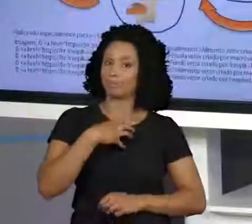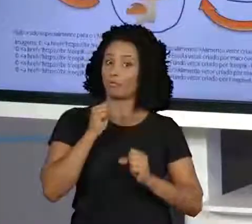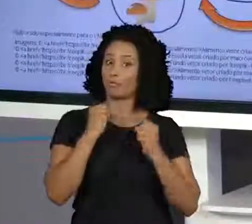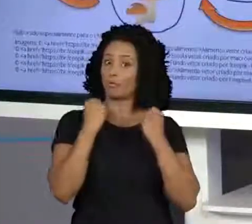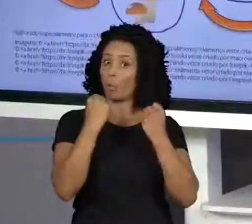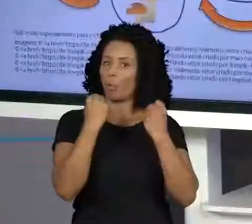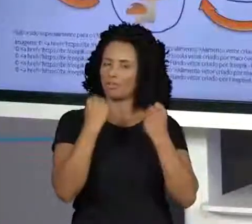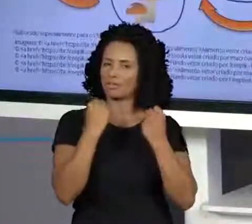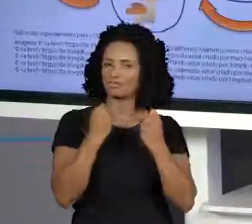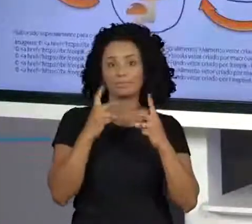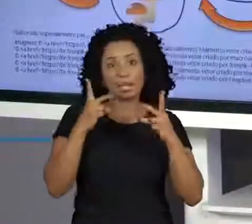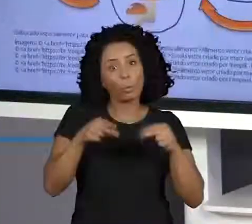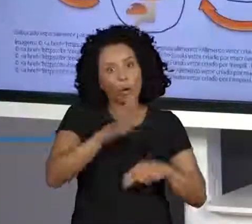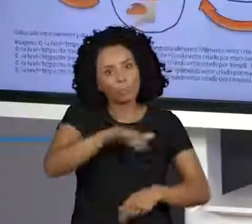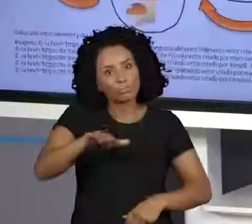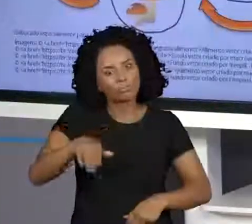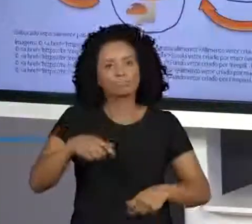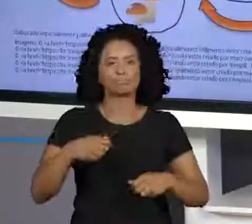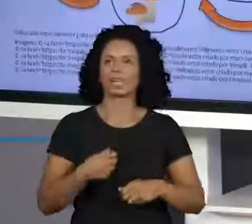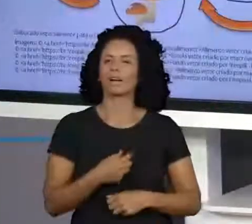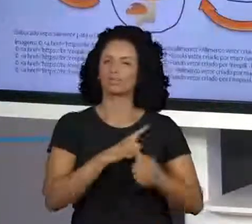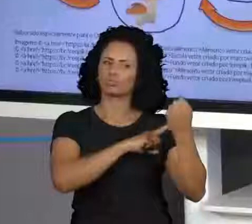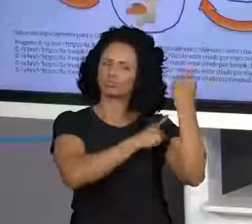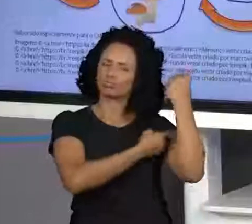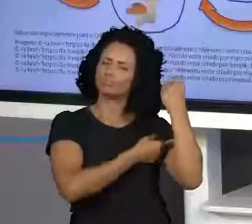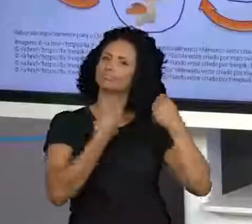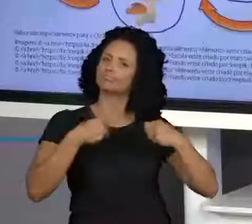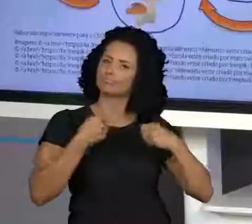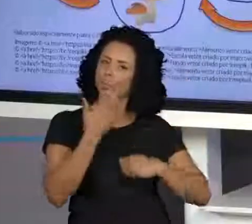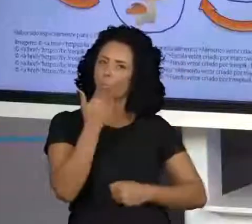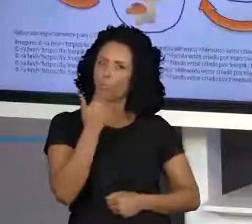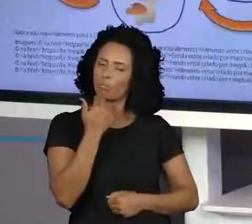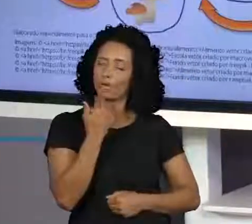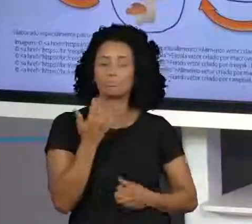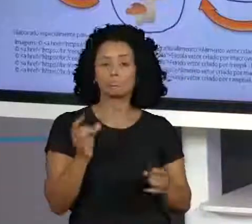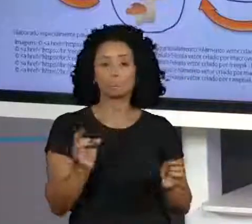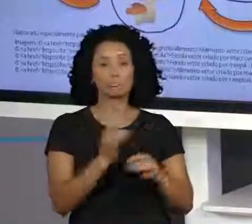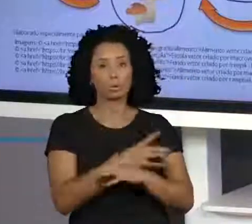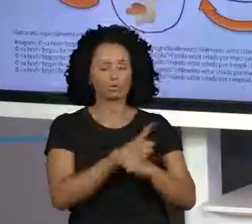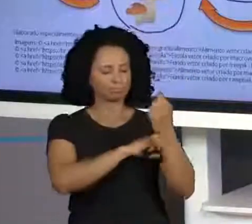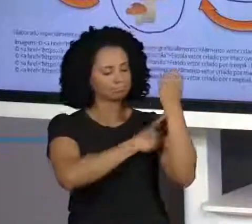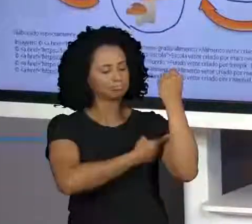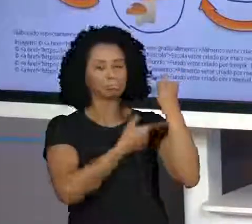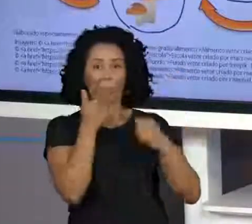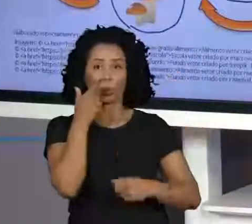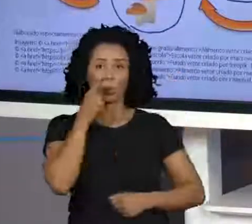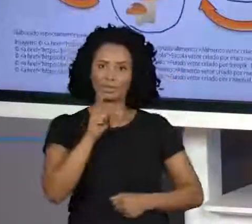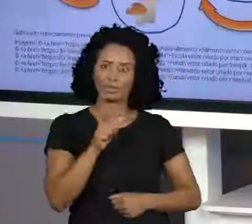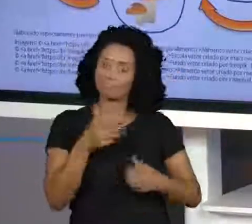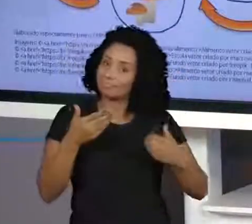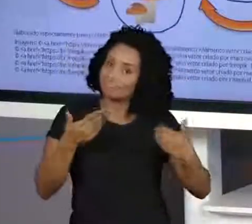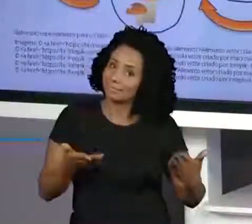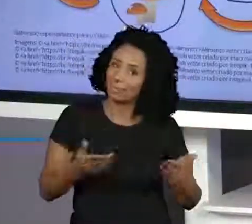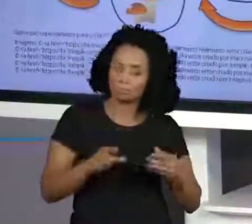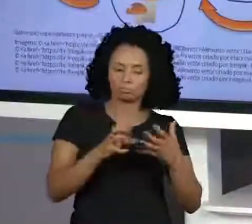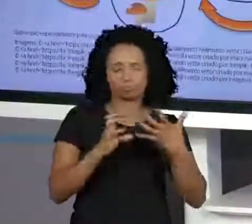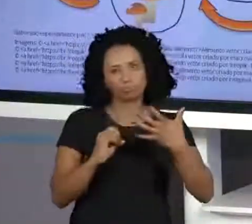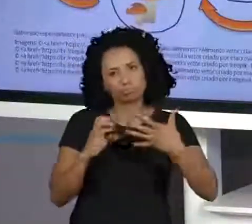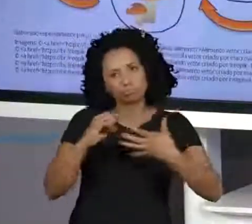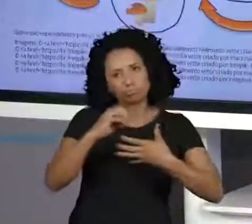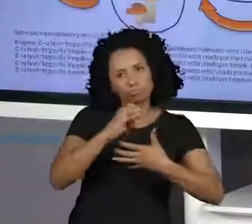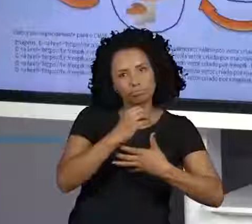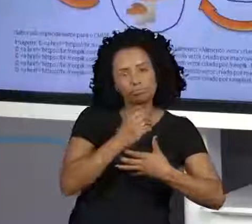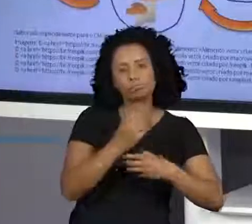precisa comer, né? Então, a cadeia alimentar é a forma que os seres vivos se fortalecem, obtêm